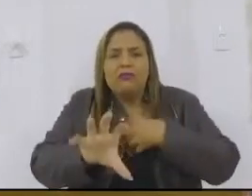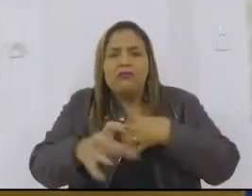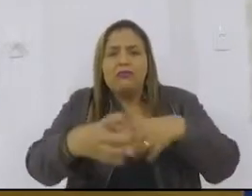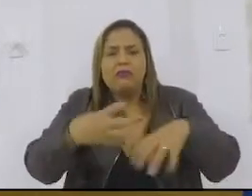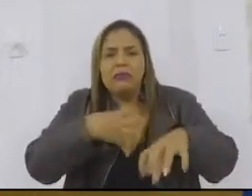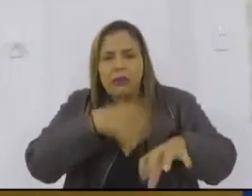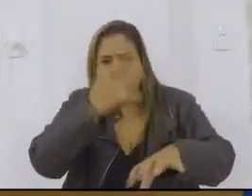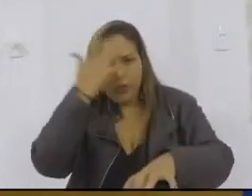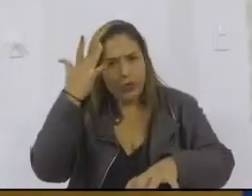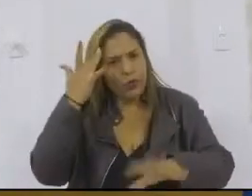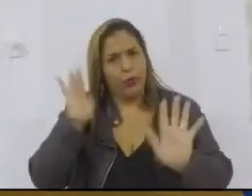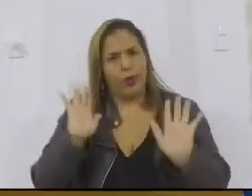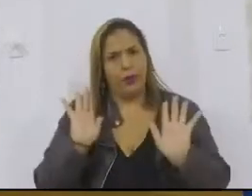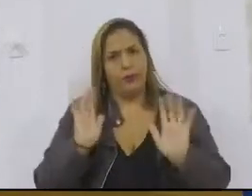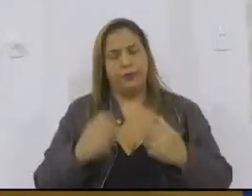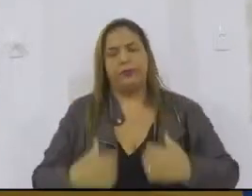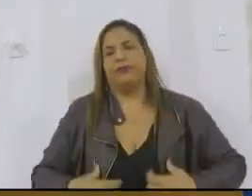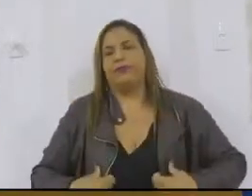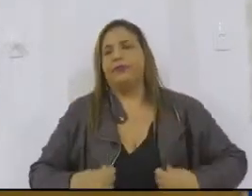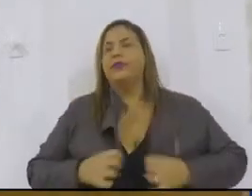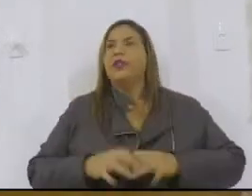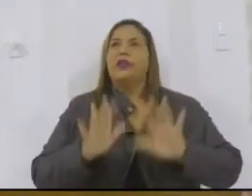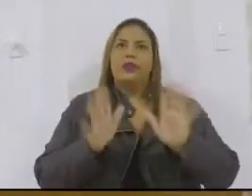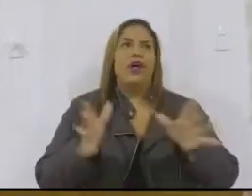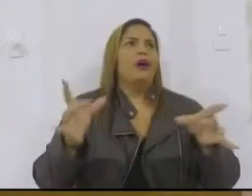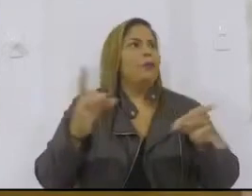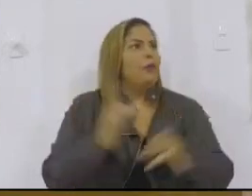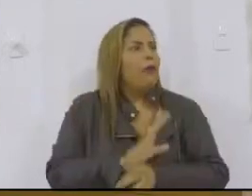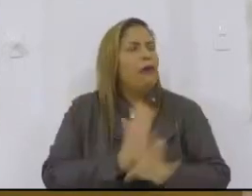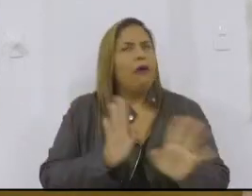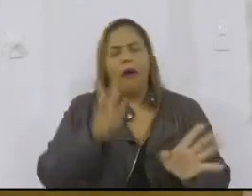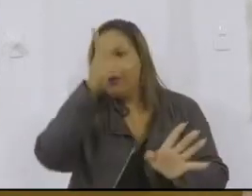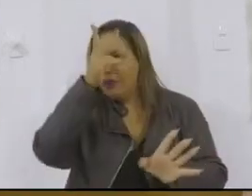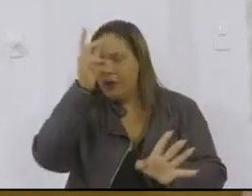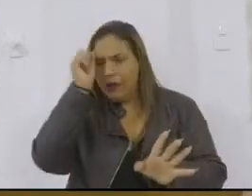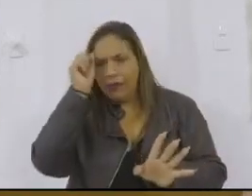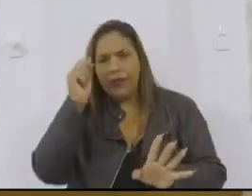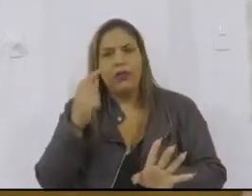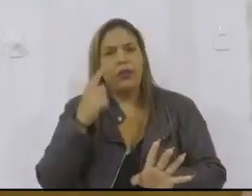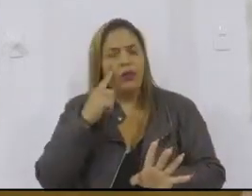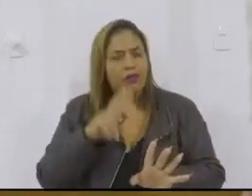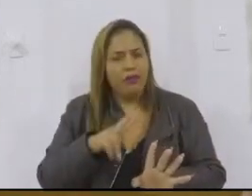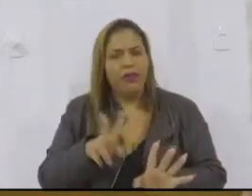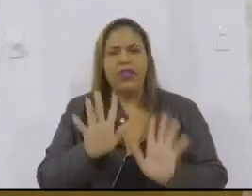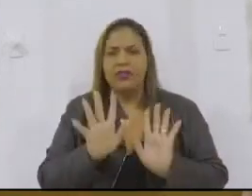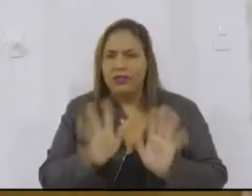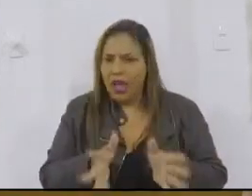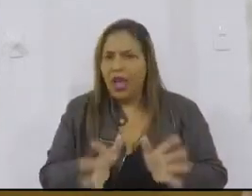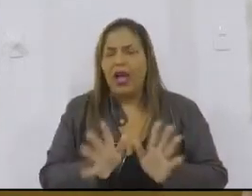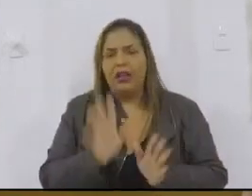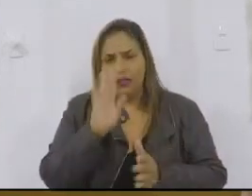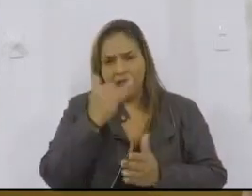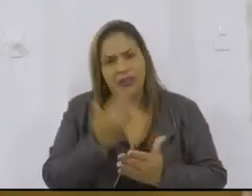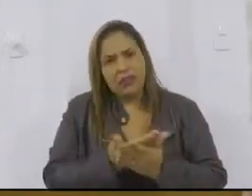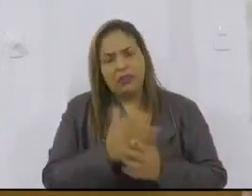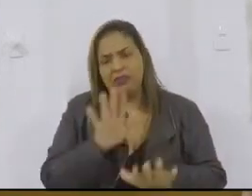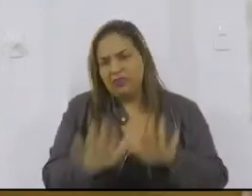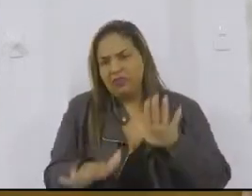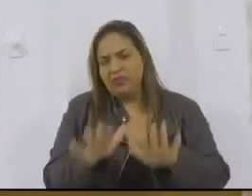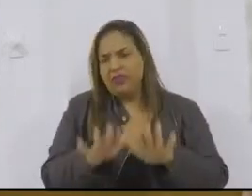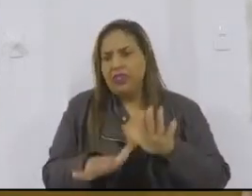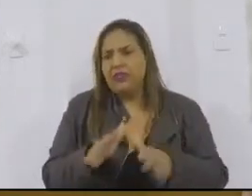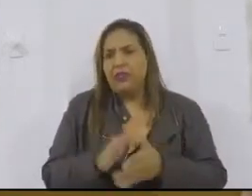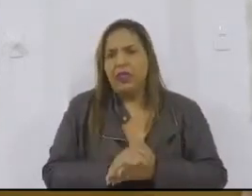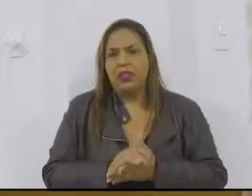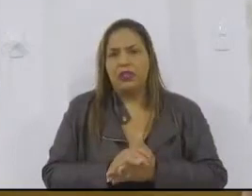Outra coisa, isso aí já passou, o prefeito está tomando as providências, acredito que, de repente, corte